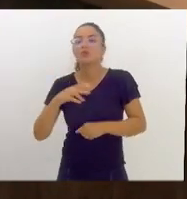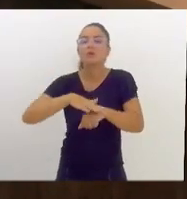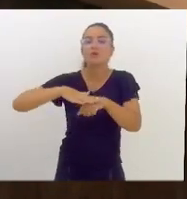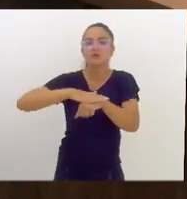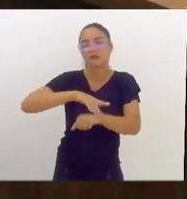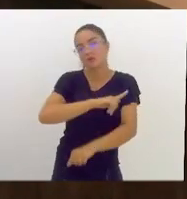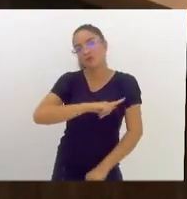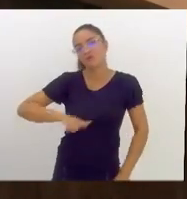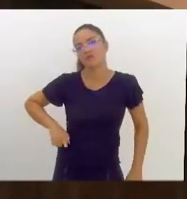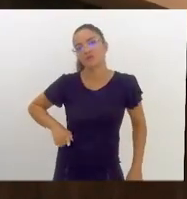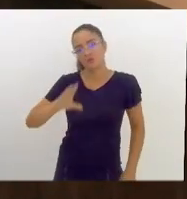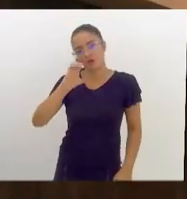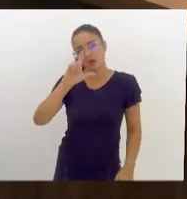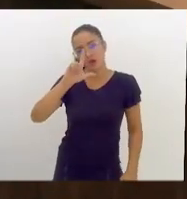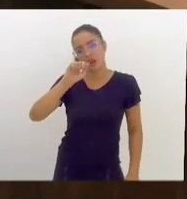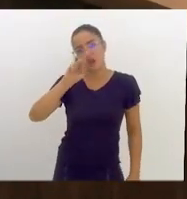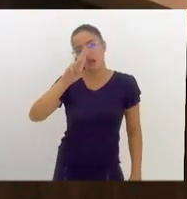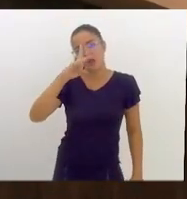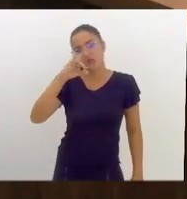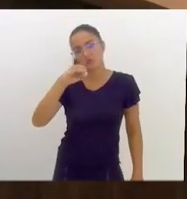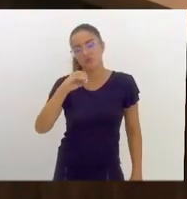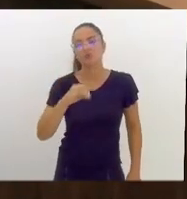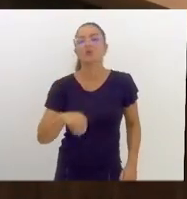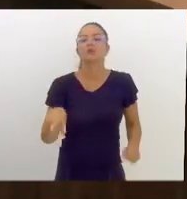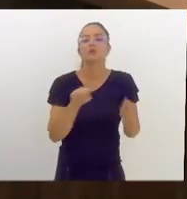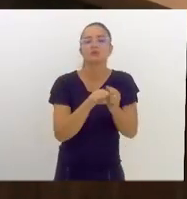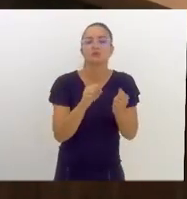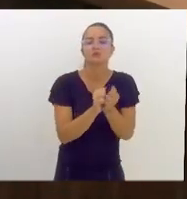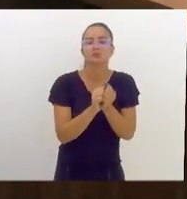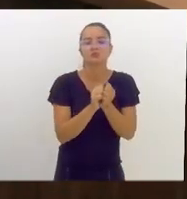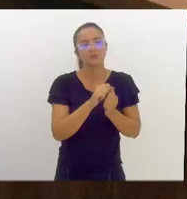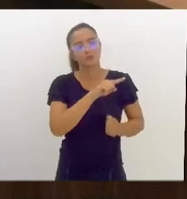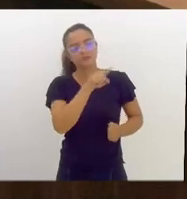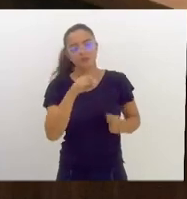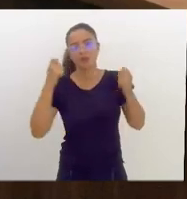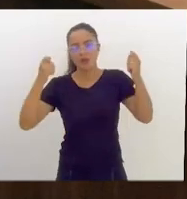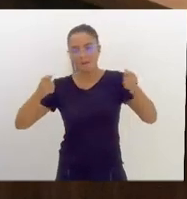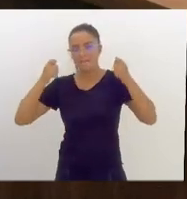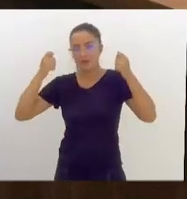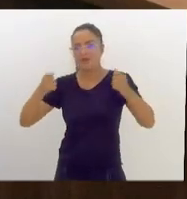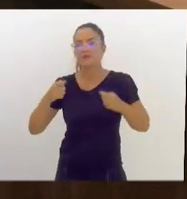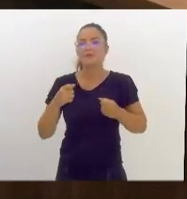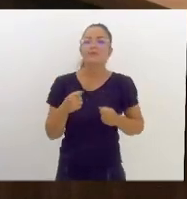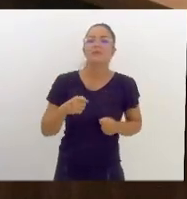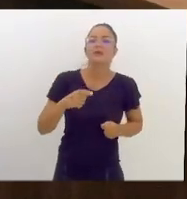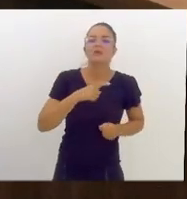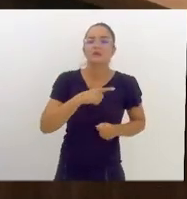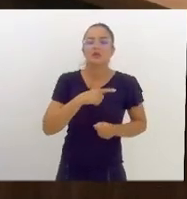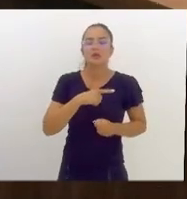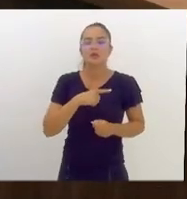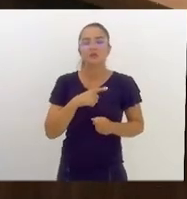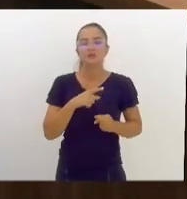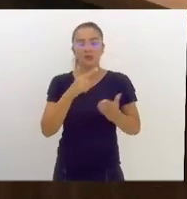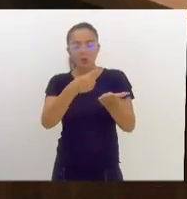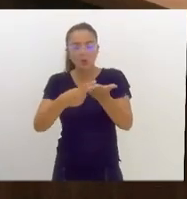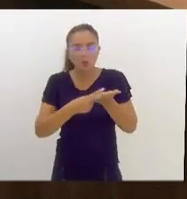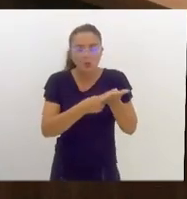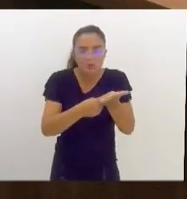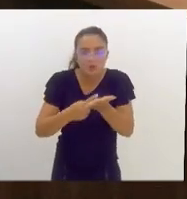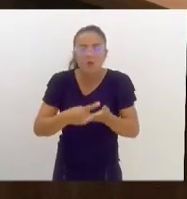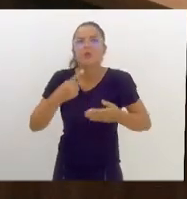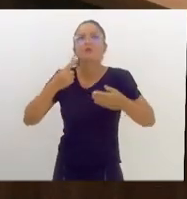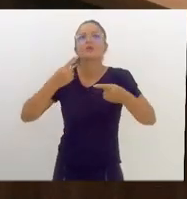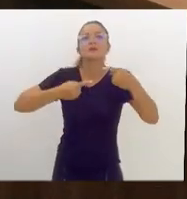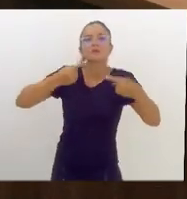do governador Cláudio Castro, assumido junto com a categoria na campanha, onde o sindicato organizou diversos